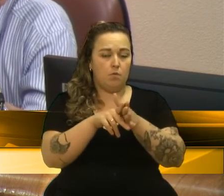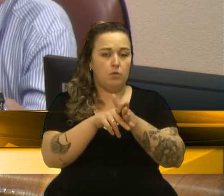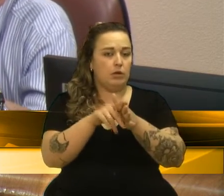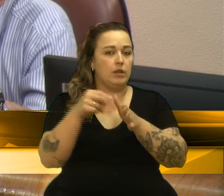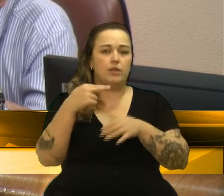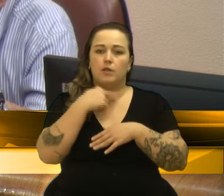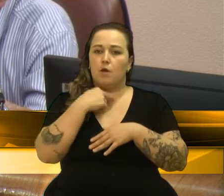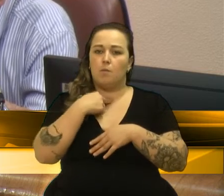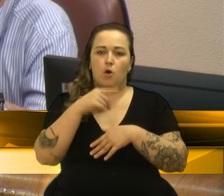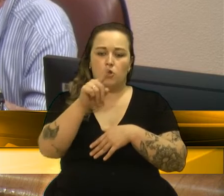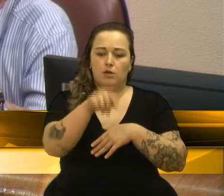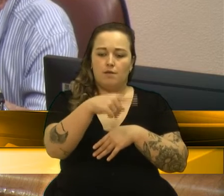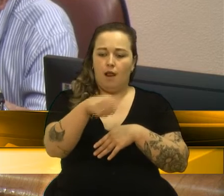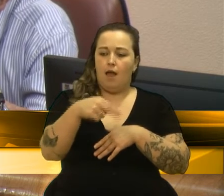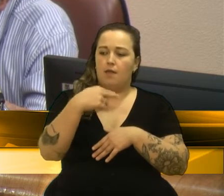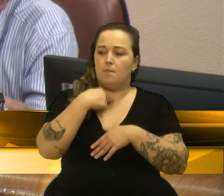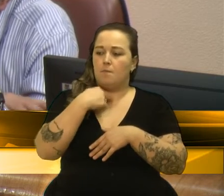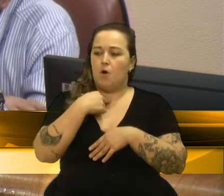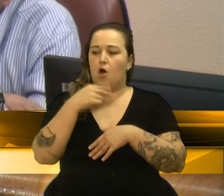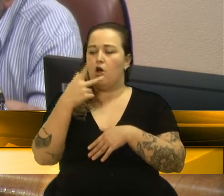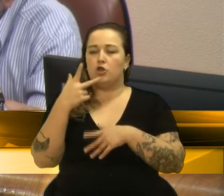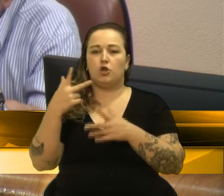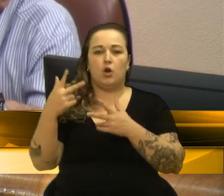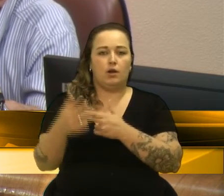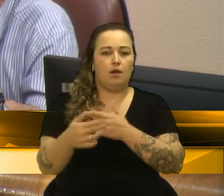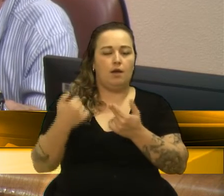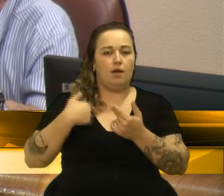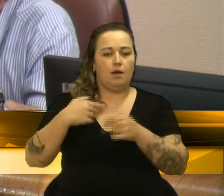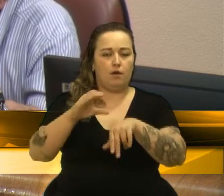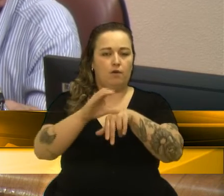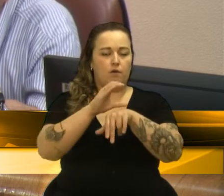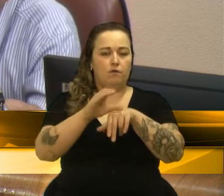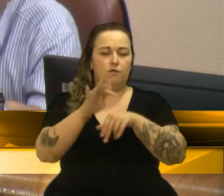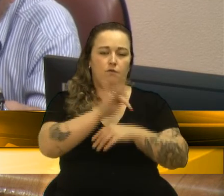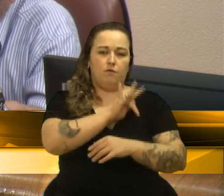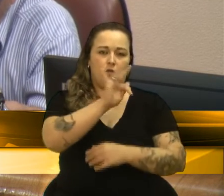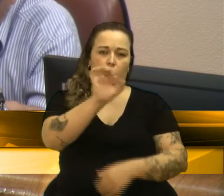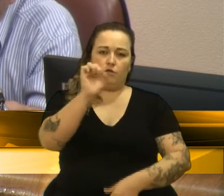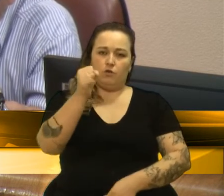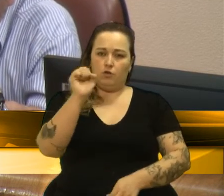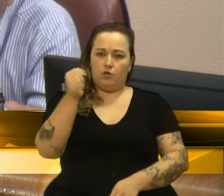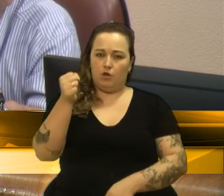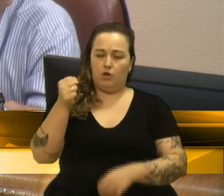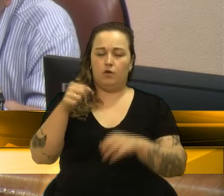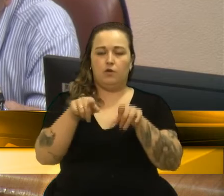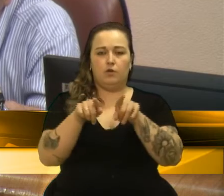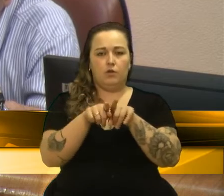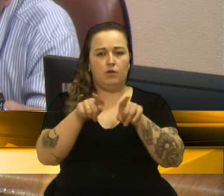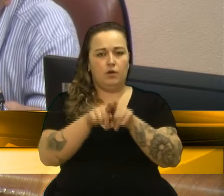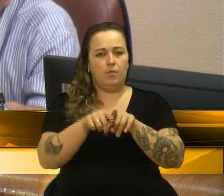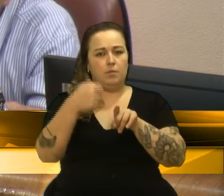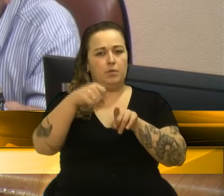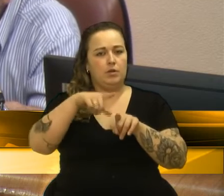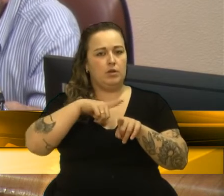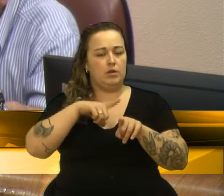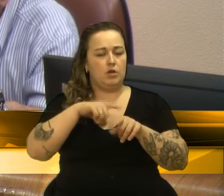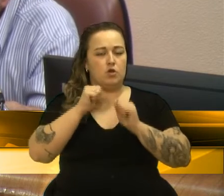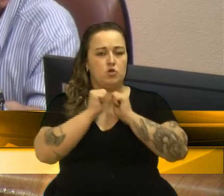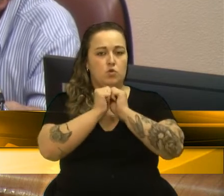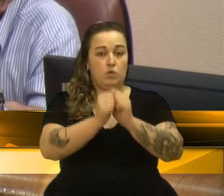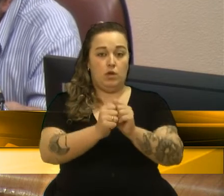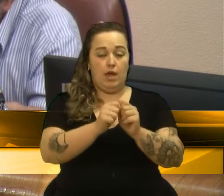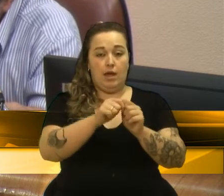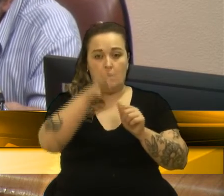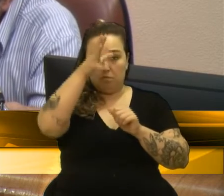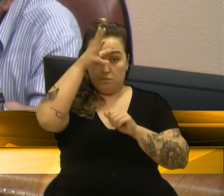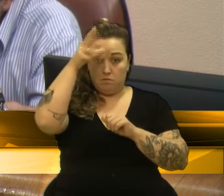de licença, artigo 5º da Constituição Federal de 88, como se fossem permissões a critério do Poder Público Municipal.